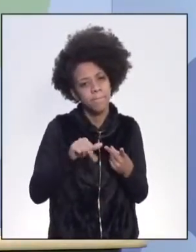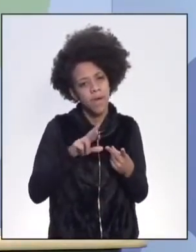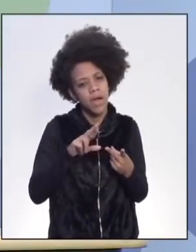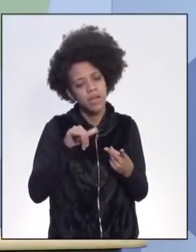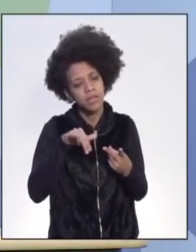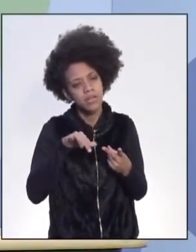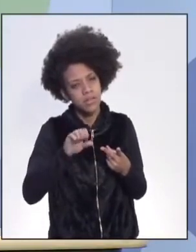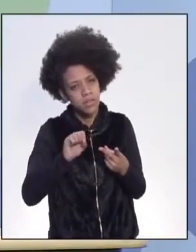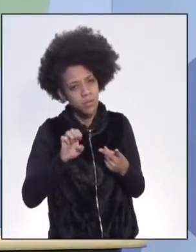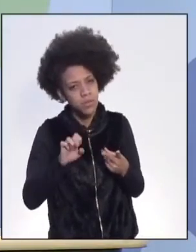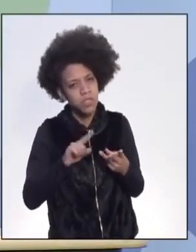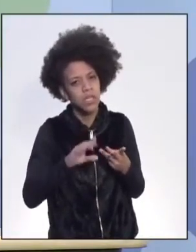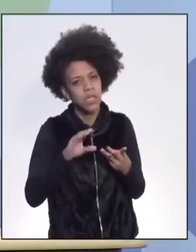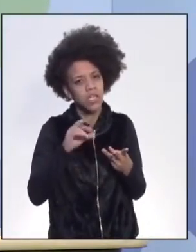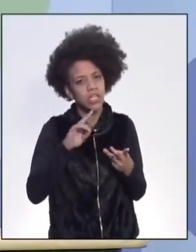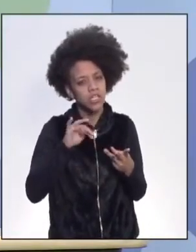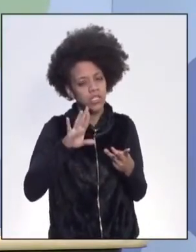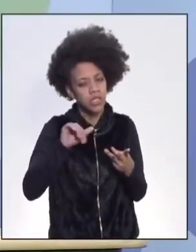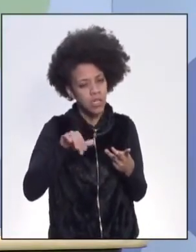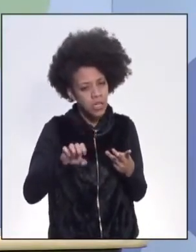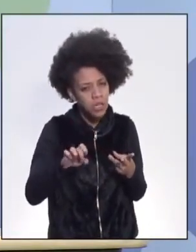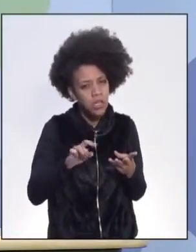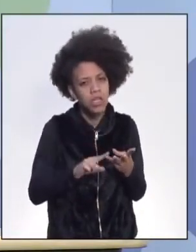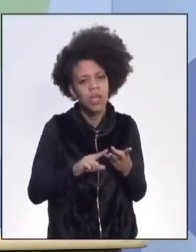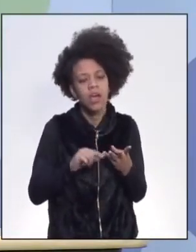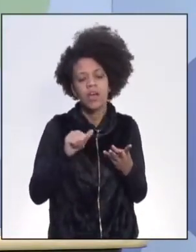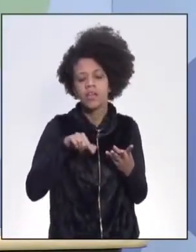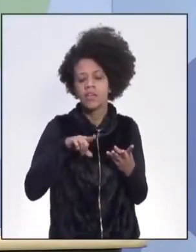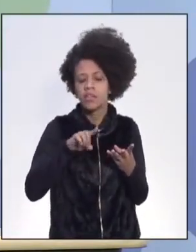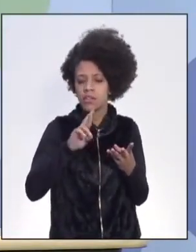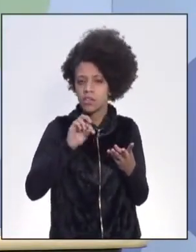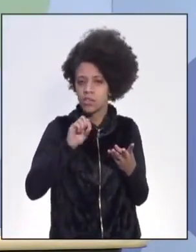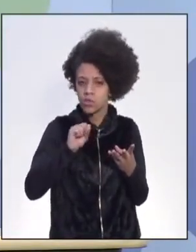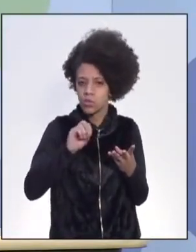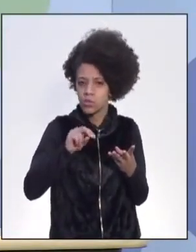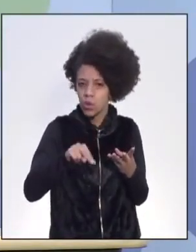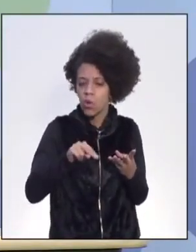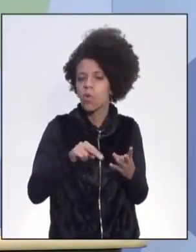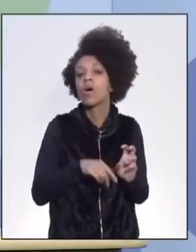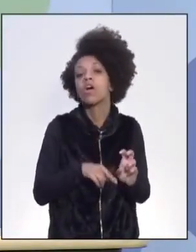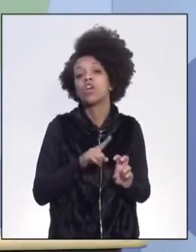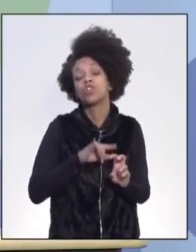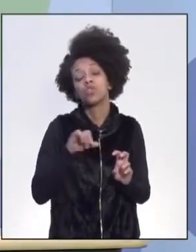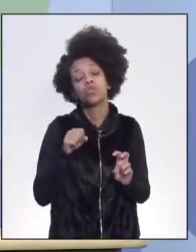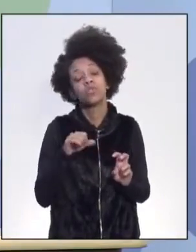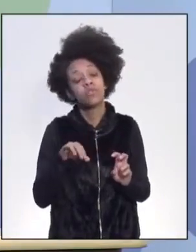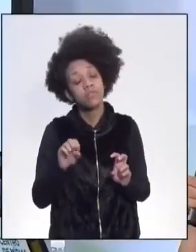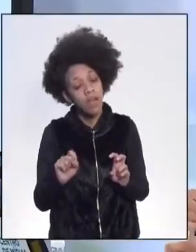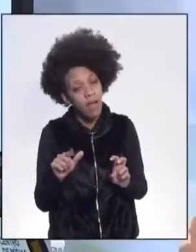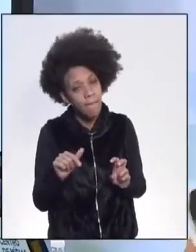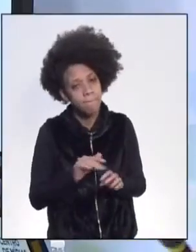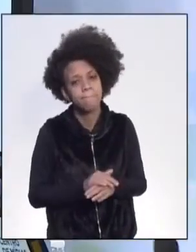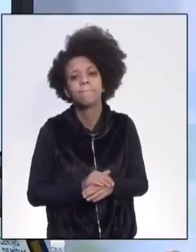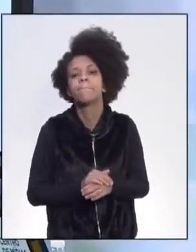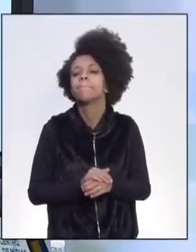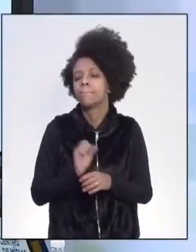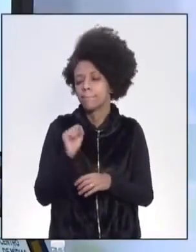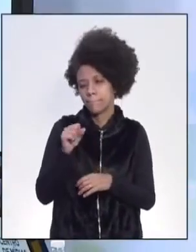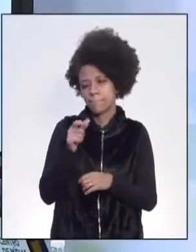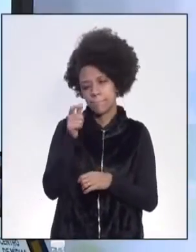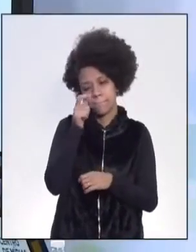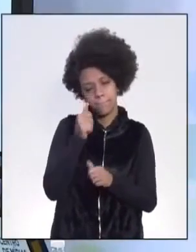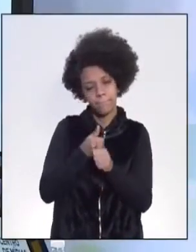Maranilce, Cristiane, Anderson e professor José. Professora Roberta, vamos então ver a resposta? Vamos sim. Então me acompanha aqui, por